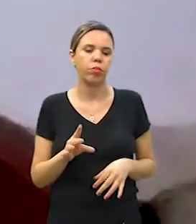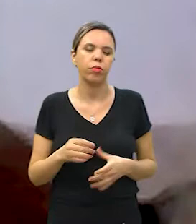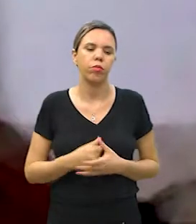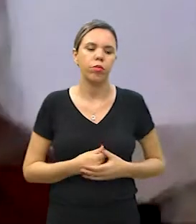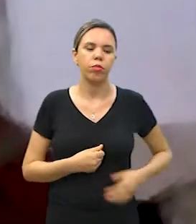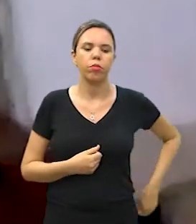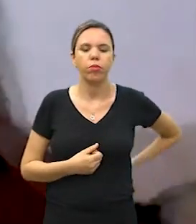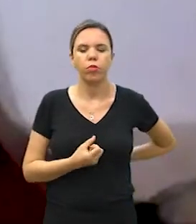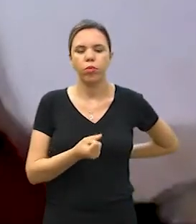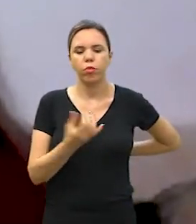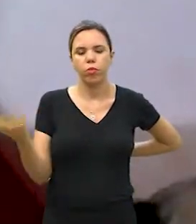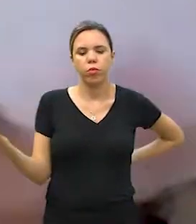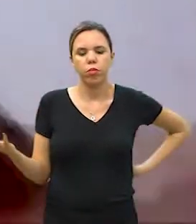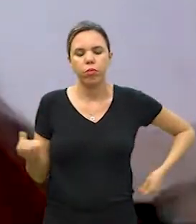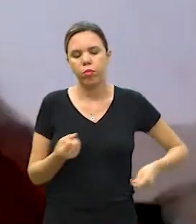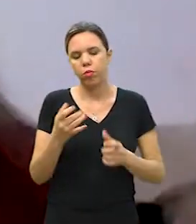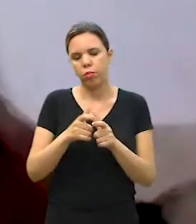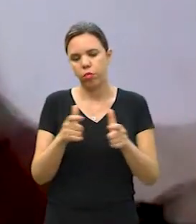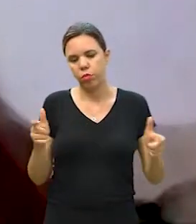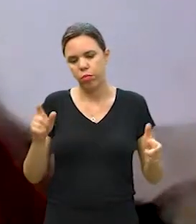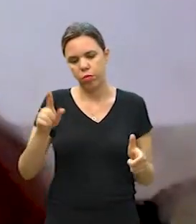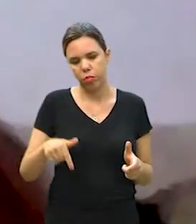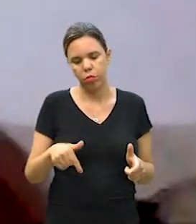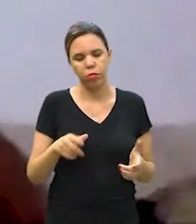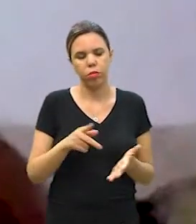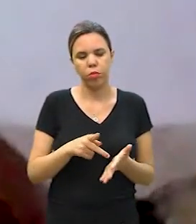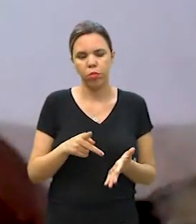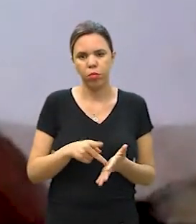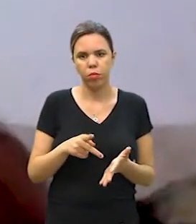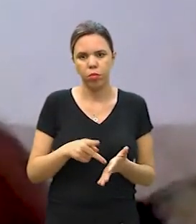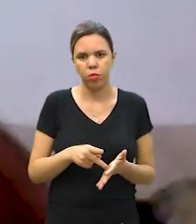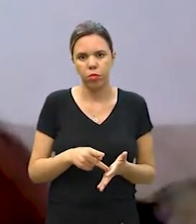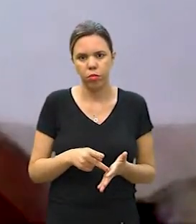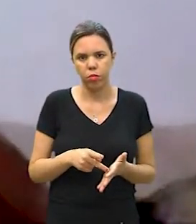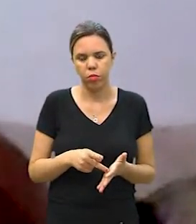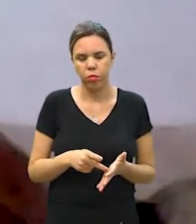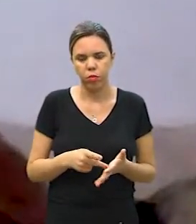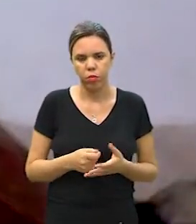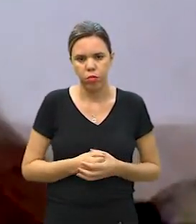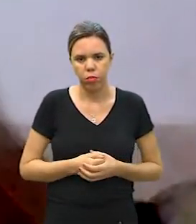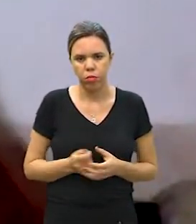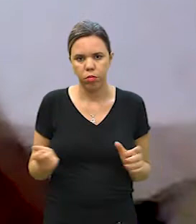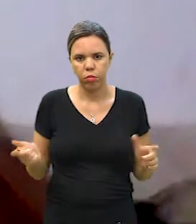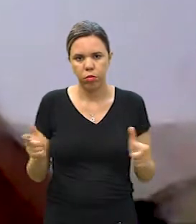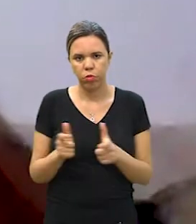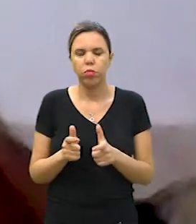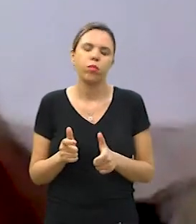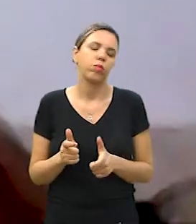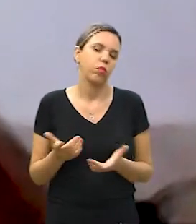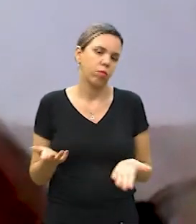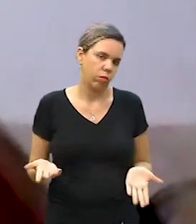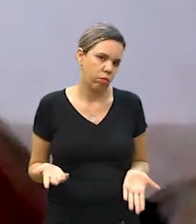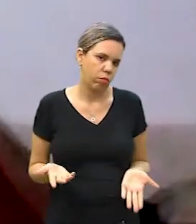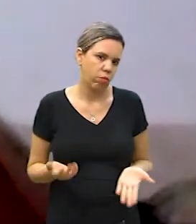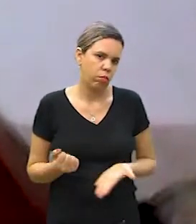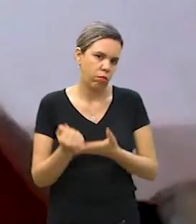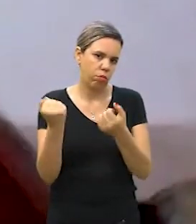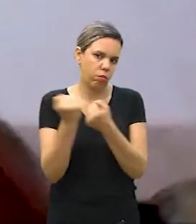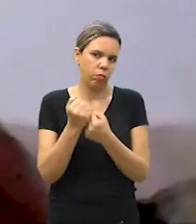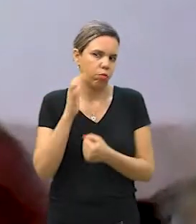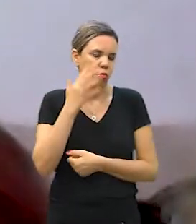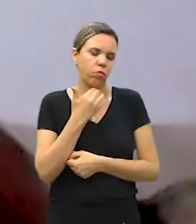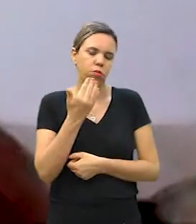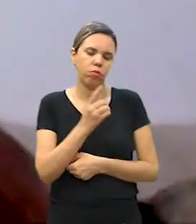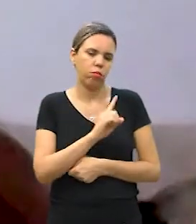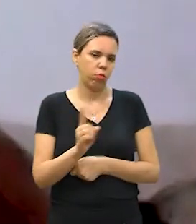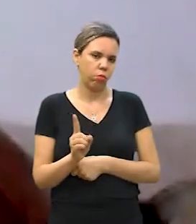só uma parcela, né? Uma maior parcela, na verdade, mas uma parcela menos desfavorecida, isso não